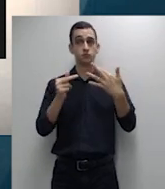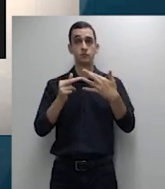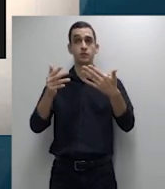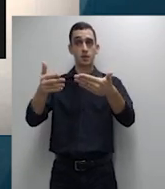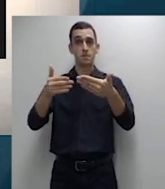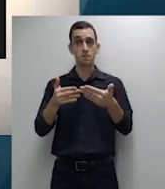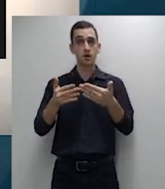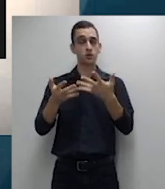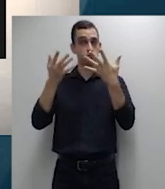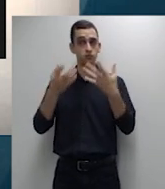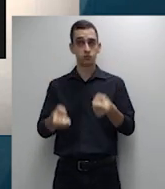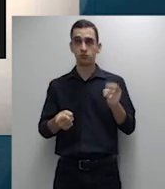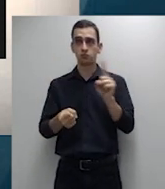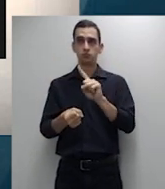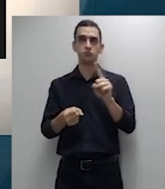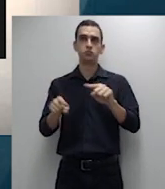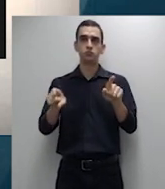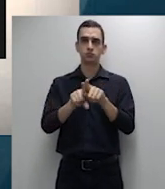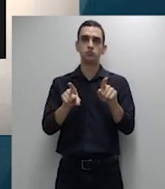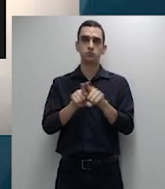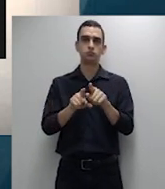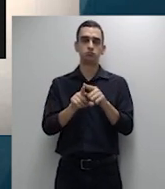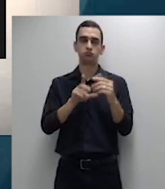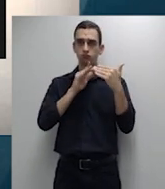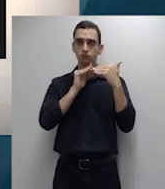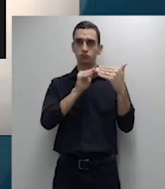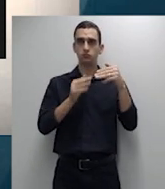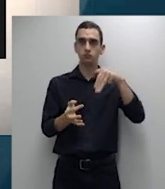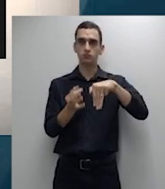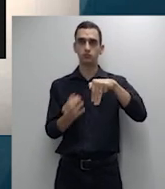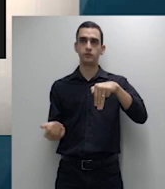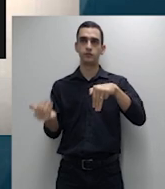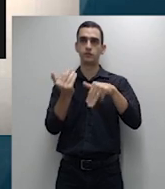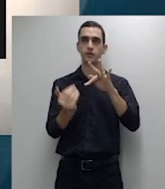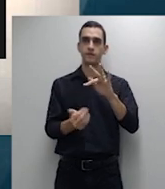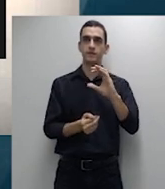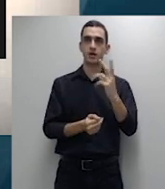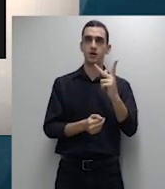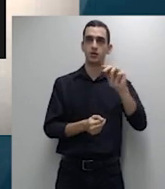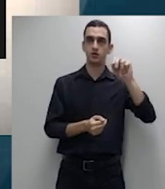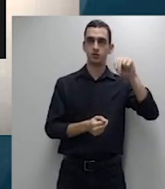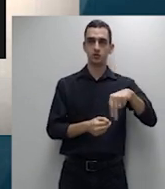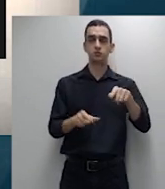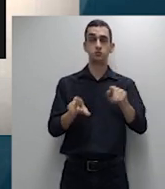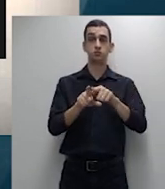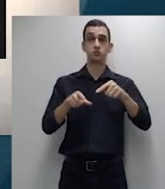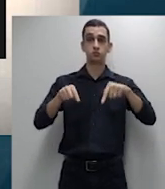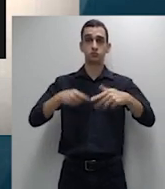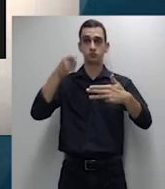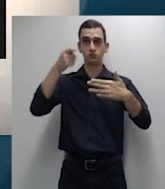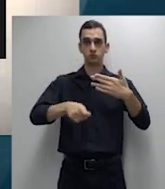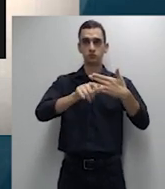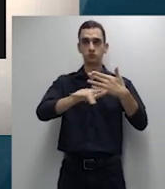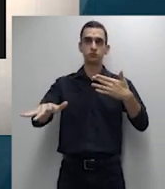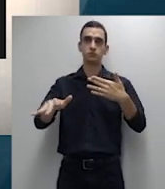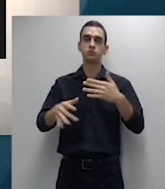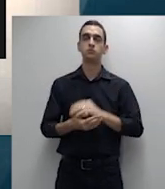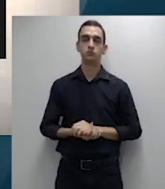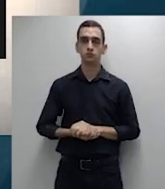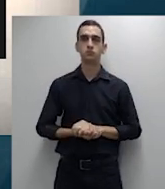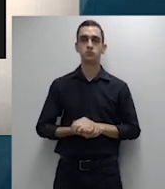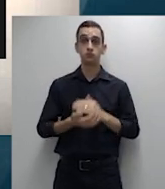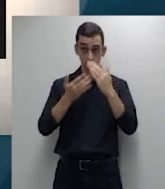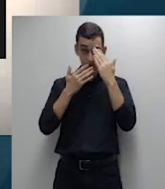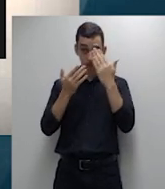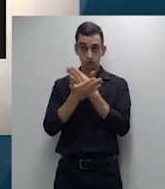alinhando-se a decisão do ministro a TIM EA jurisprudência mais recente do Supremo Tribunal Federal Muito obrigado pela